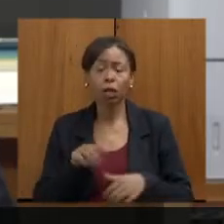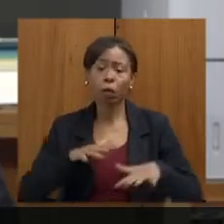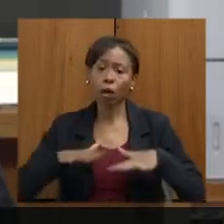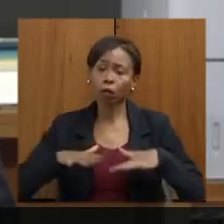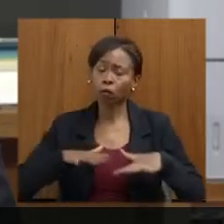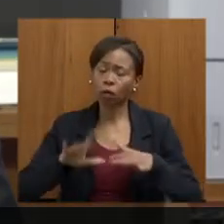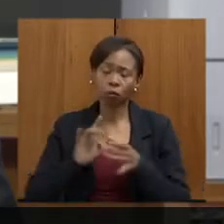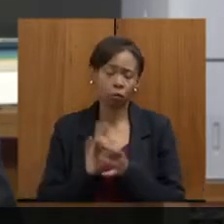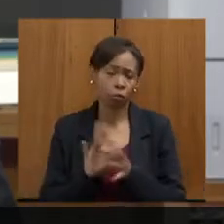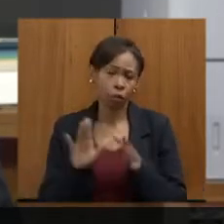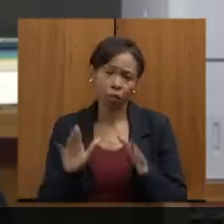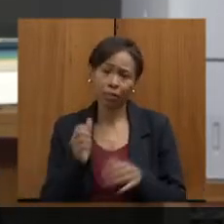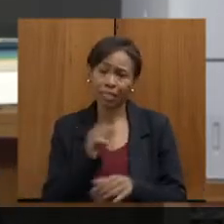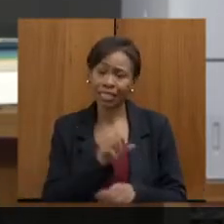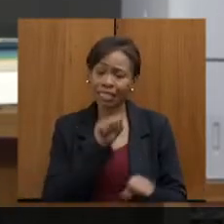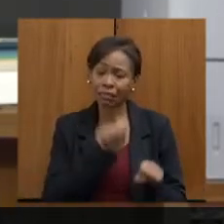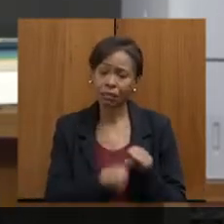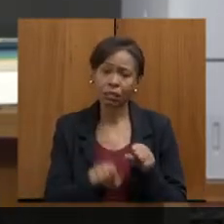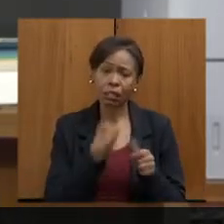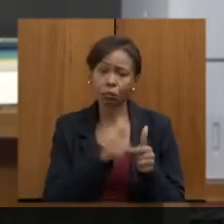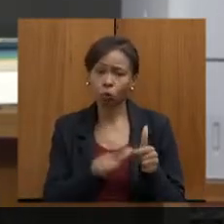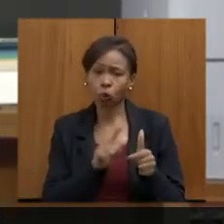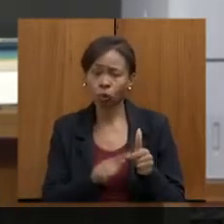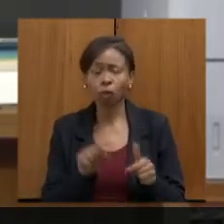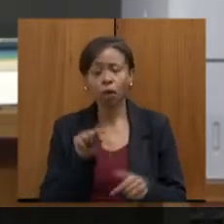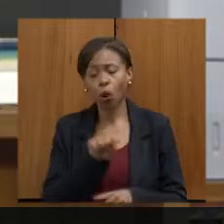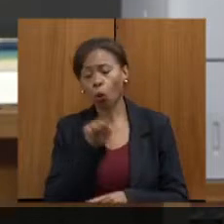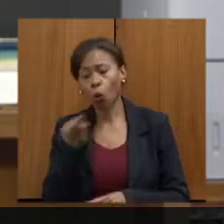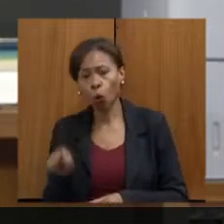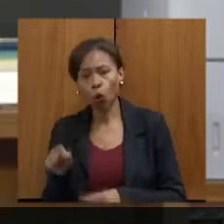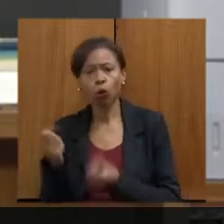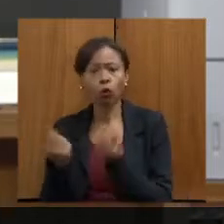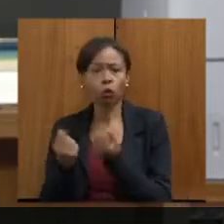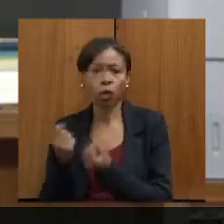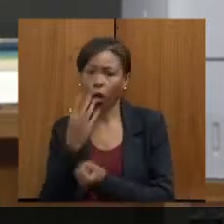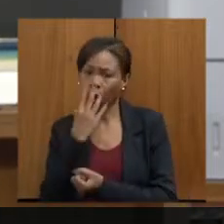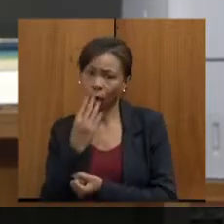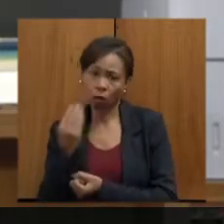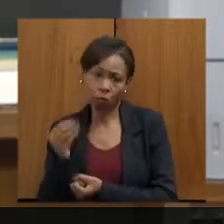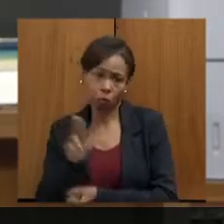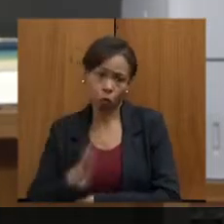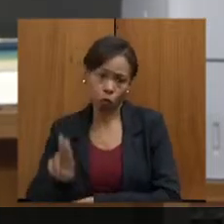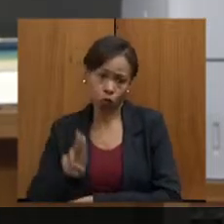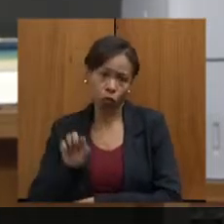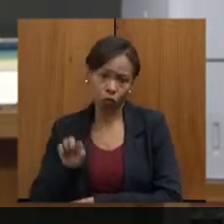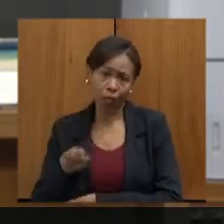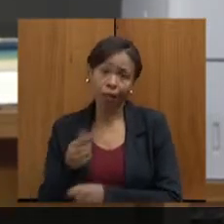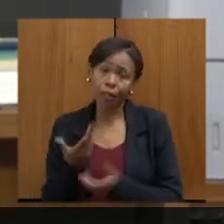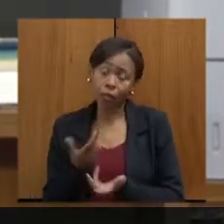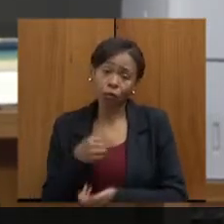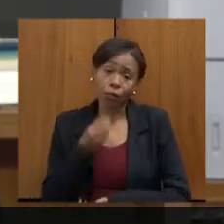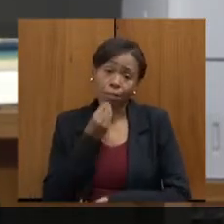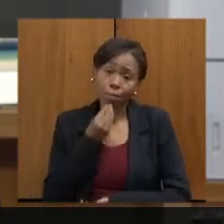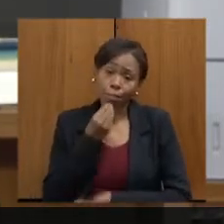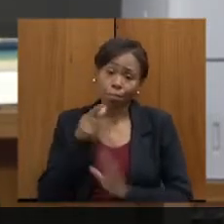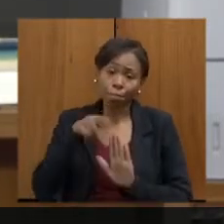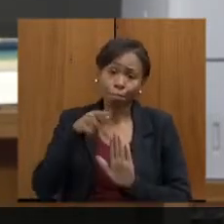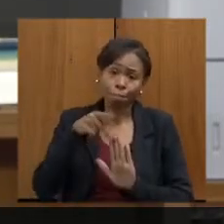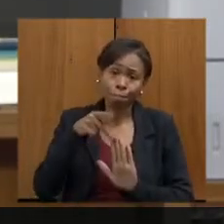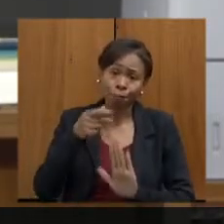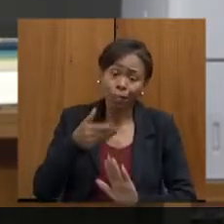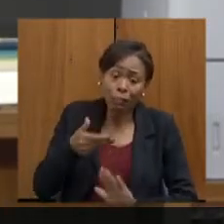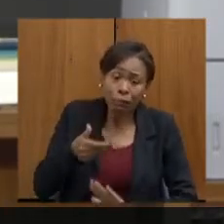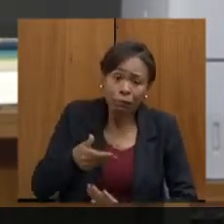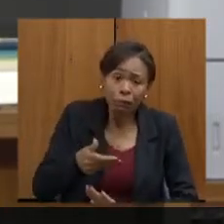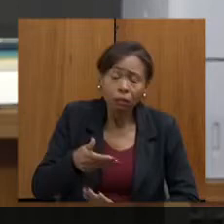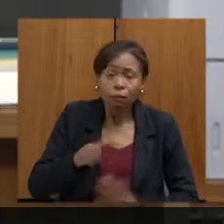mobilidade ele se algum estragado e conseguir ter o outro poder utilizar então como eu falei gente tá uma expectativa muito grande aí de sair a portaria bem em breve